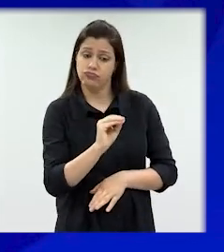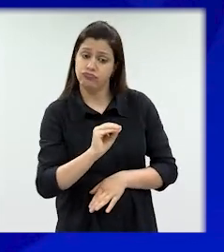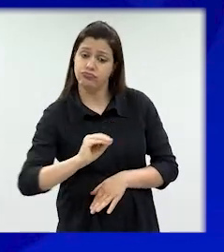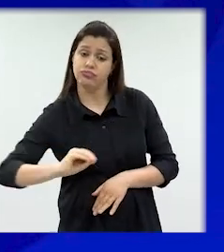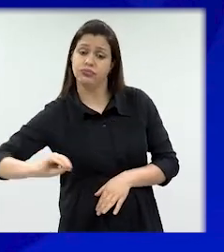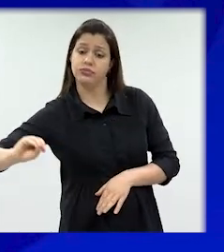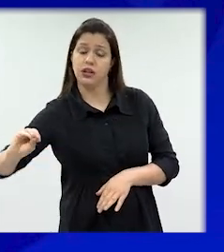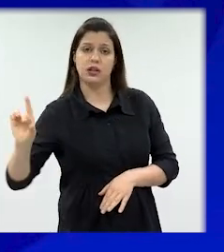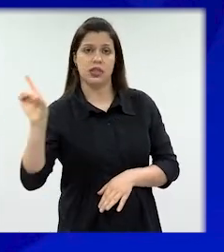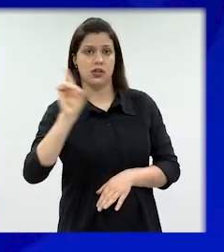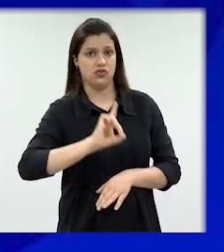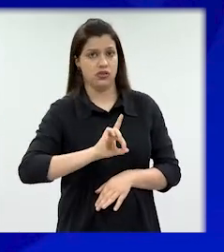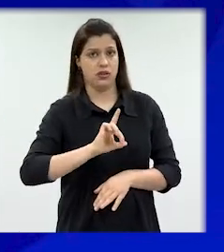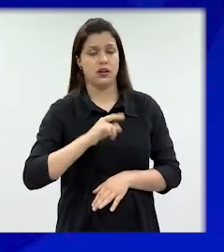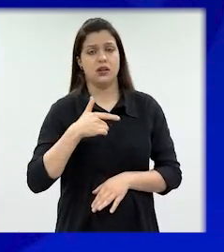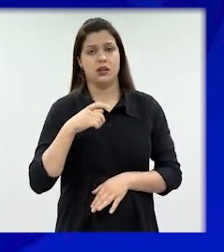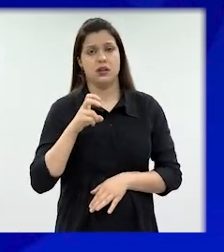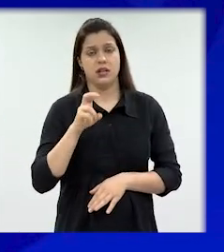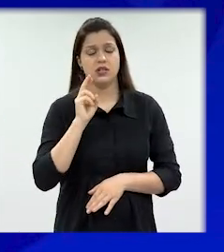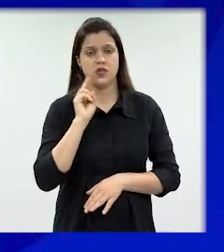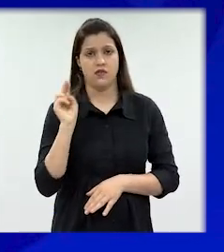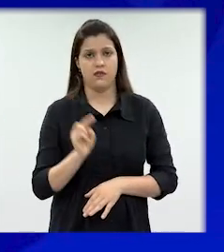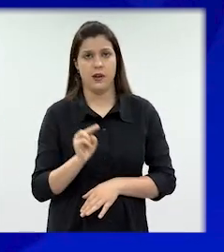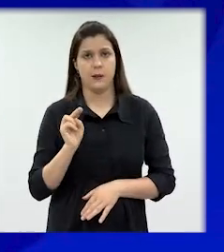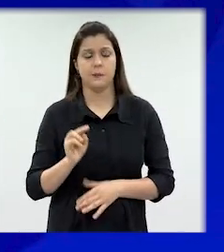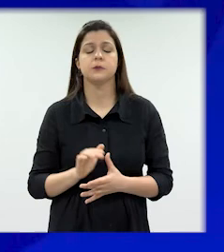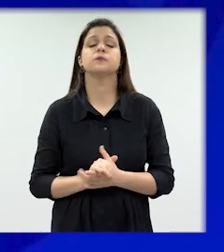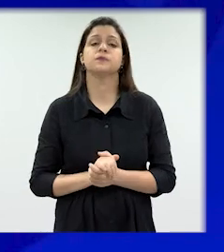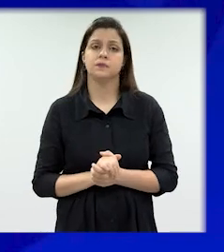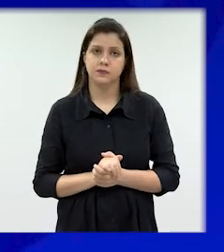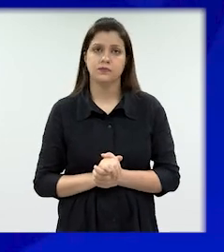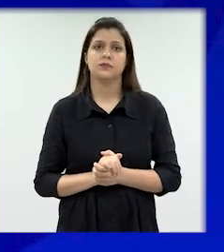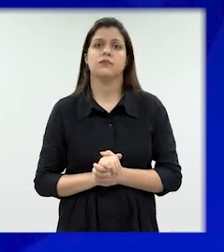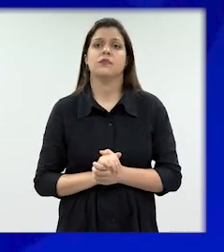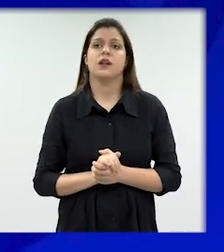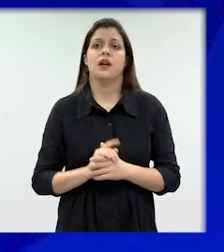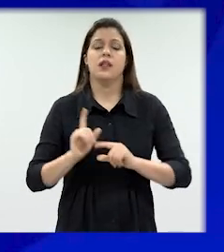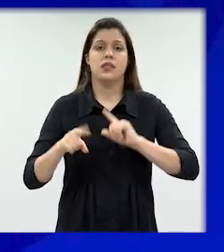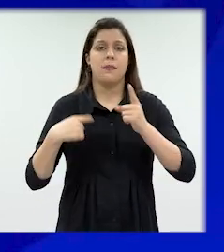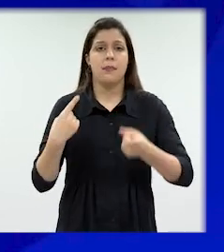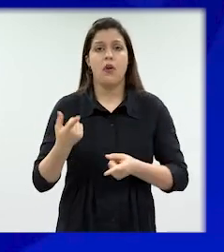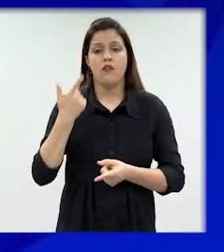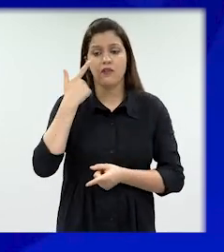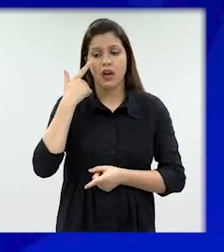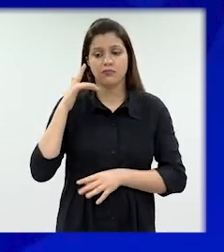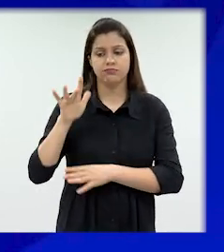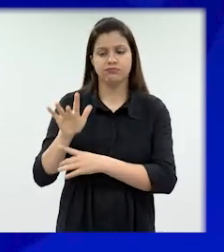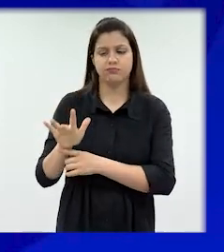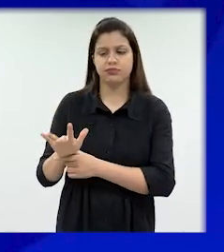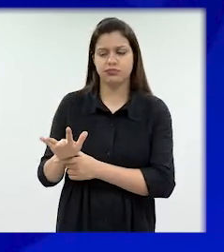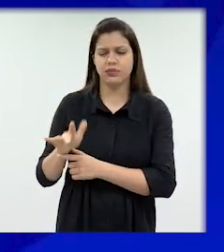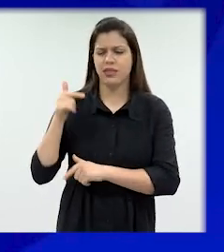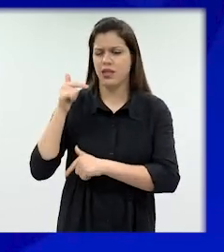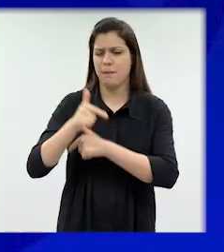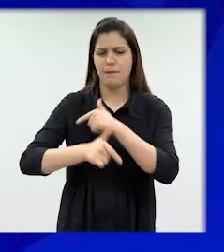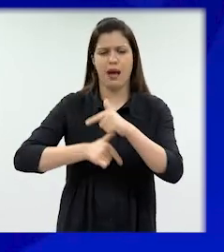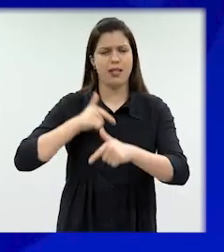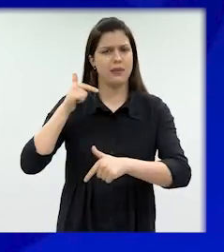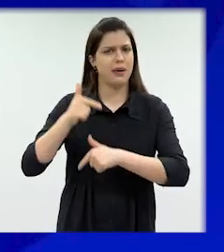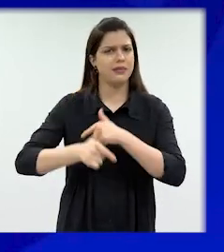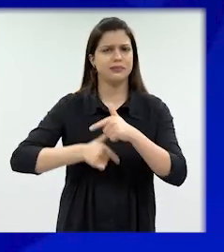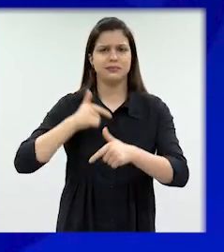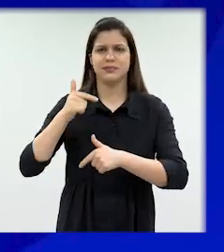a eleição para o dia 15 de novembro. Então, adiou-se as eleições. A identificação biométrica deu um trabalho enorme